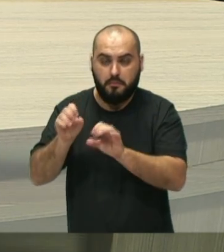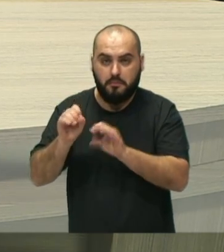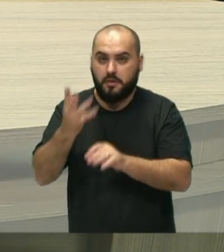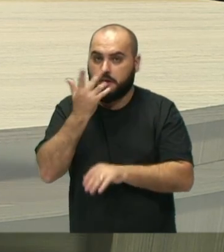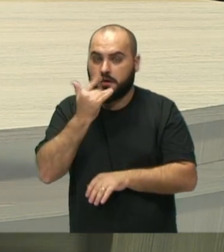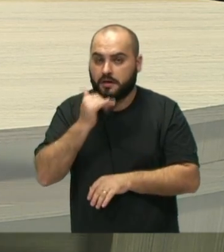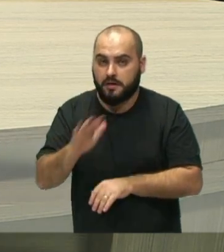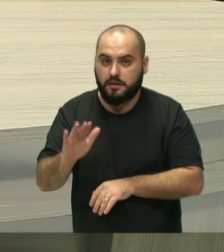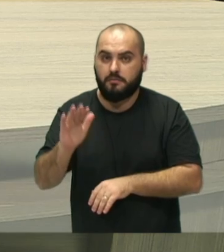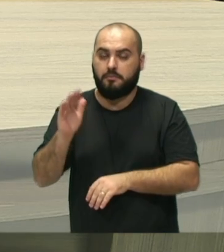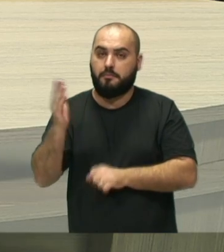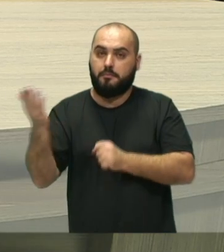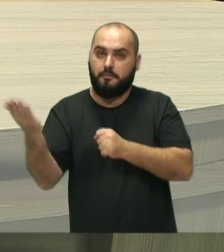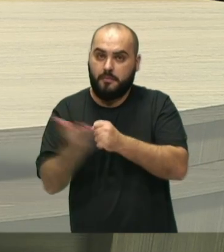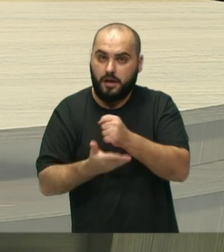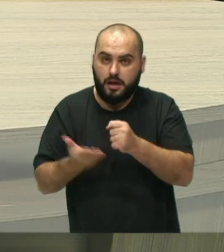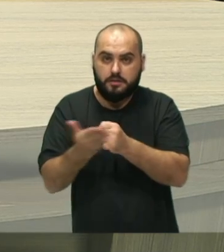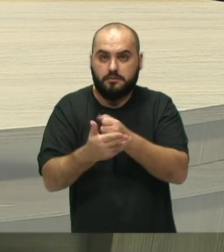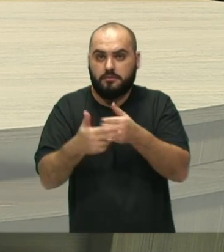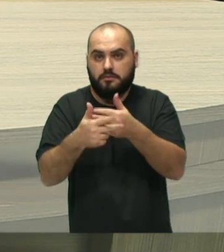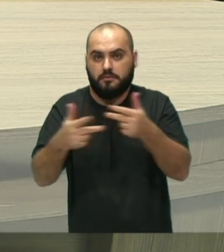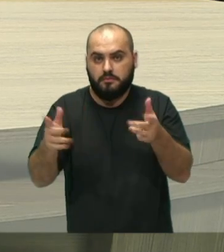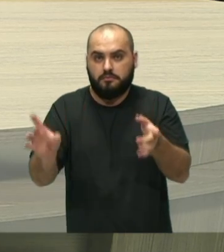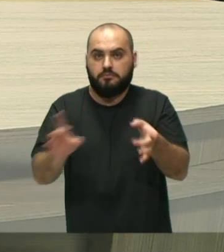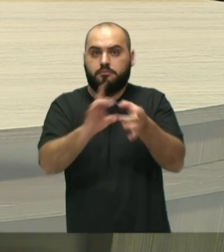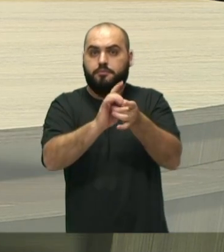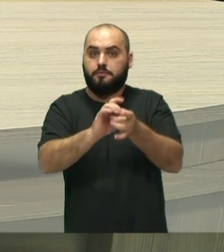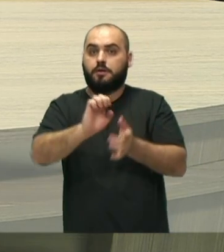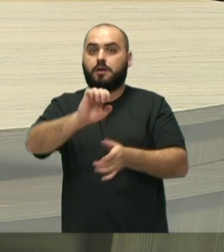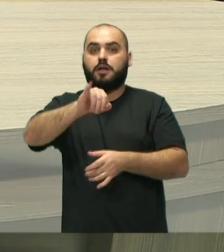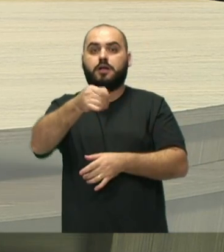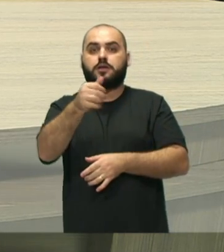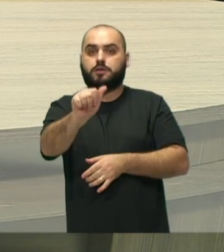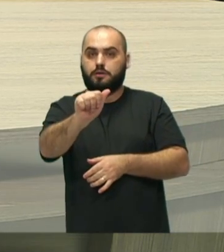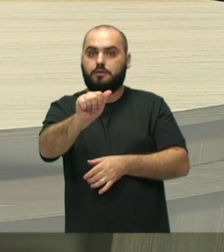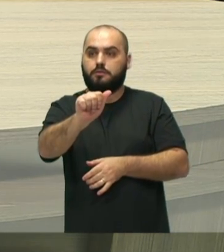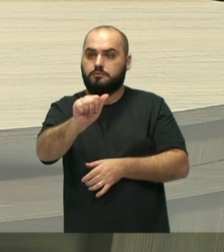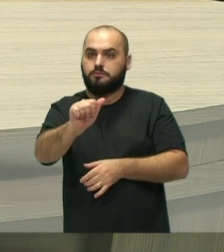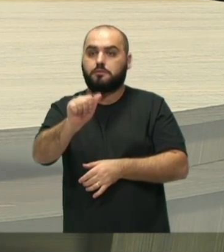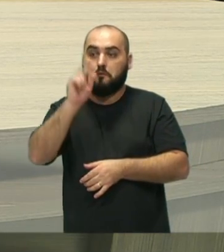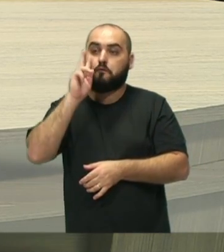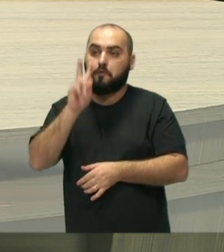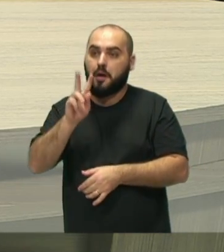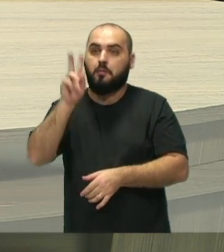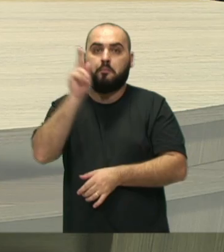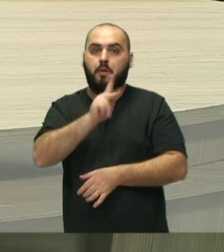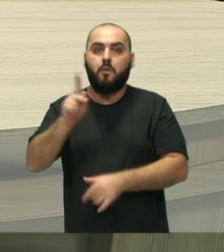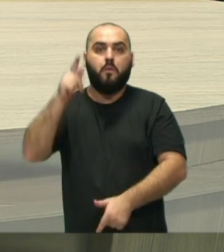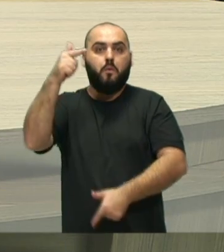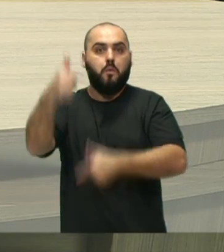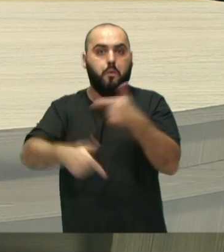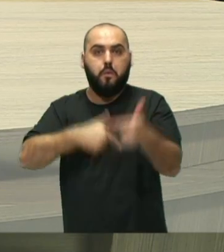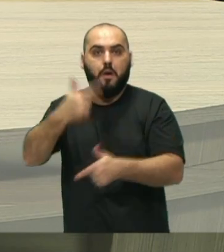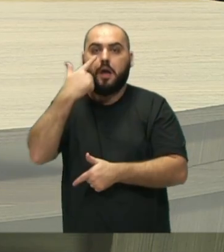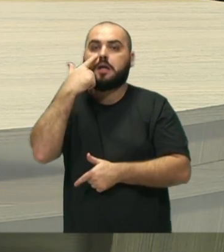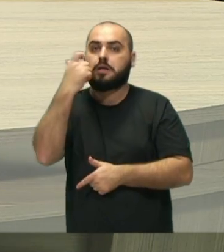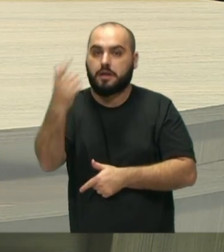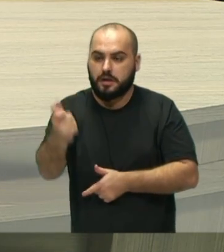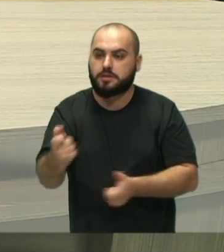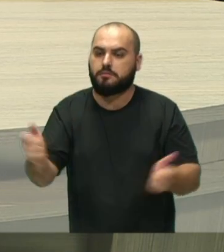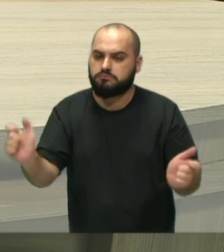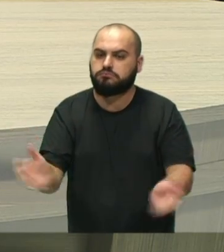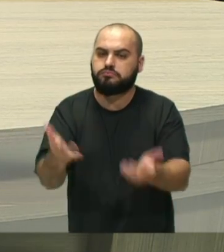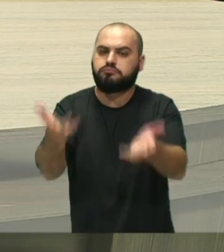fundamental, até ligados ao EJA, como eles trabalham, como eles estão interessados realmente em